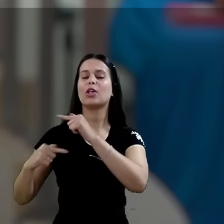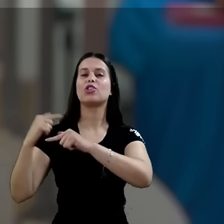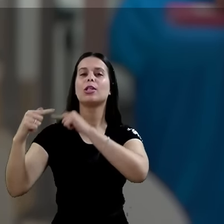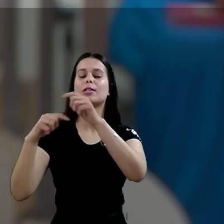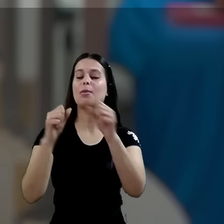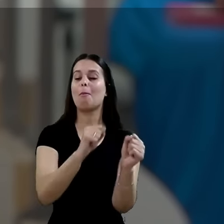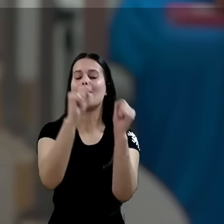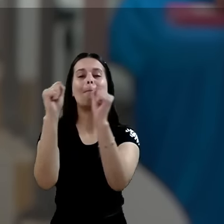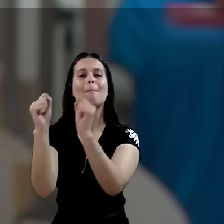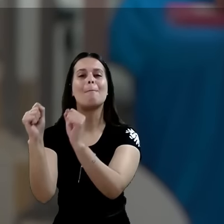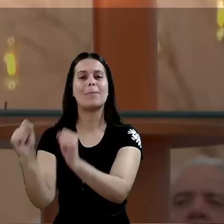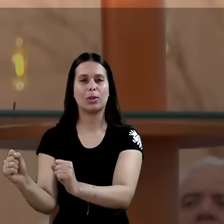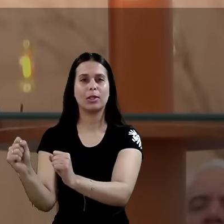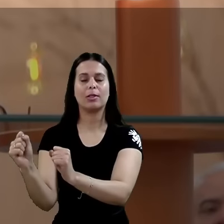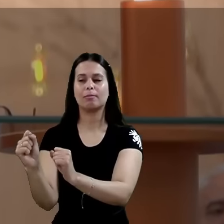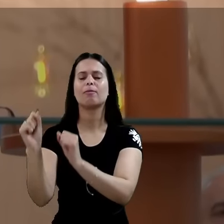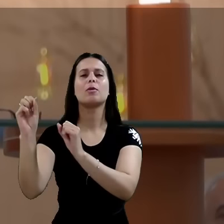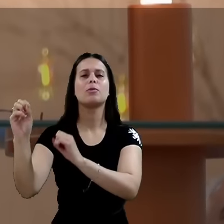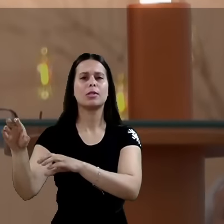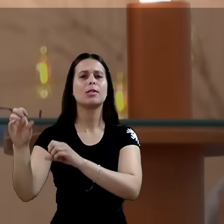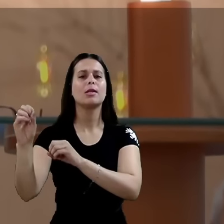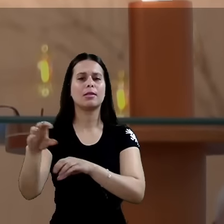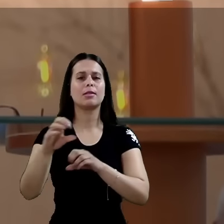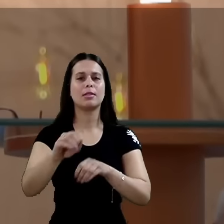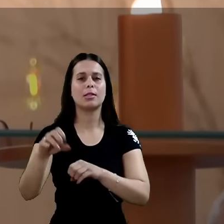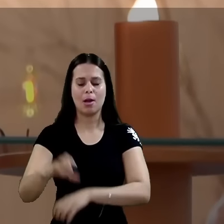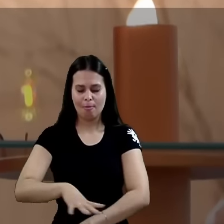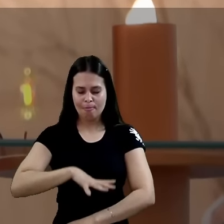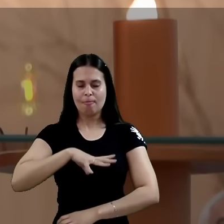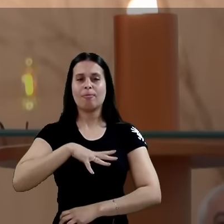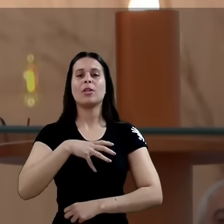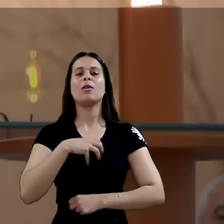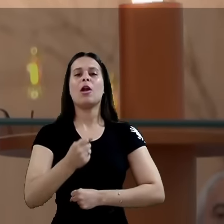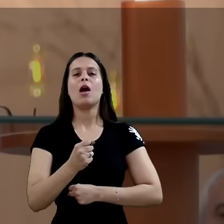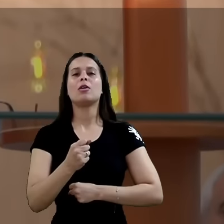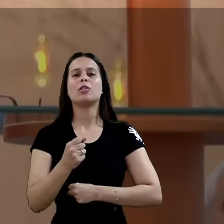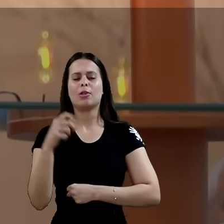dinamismo nesse sentido coragem